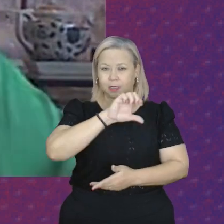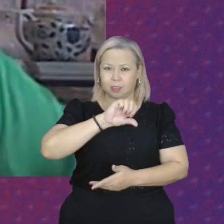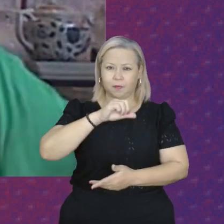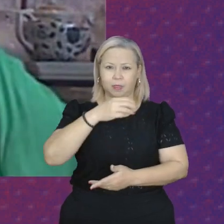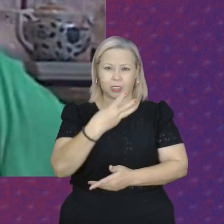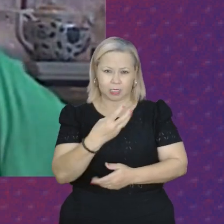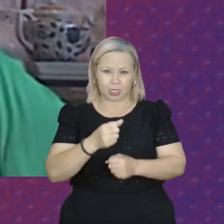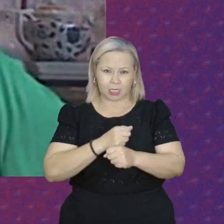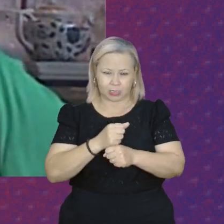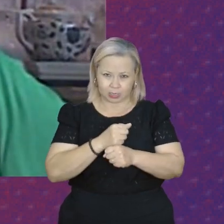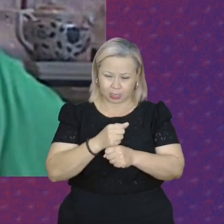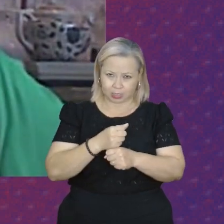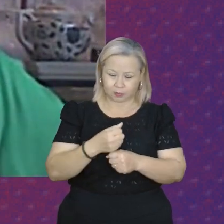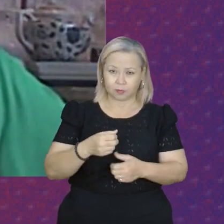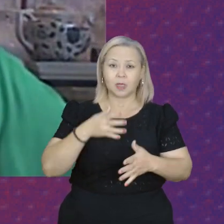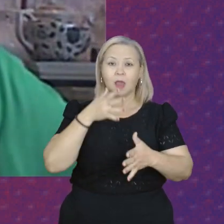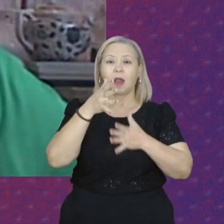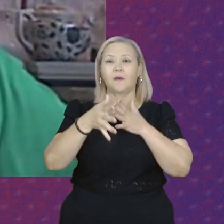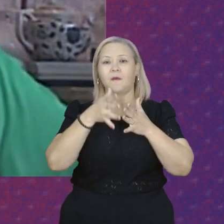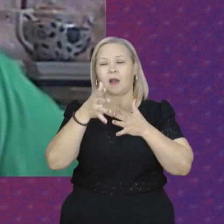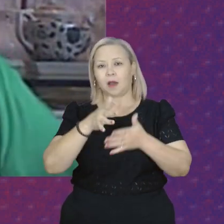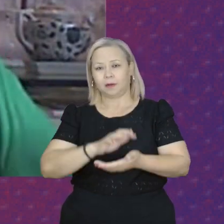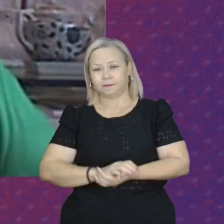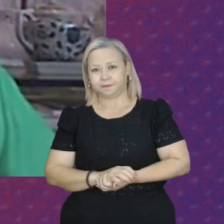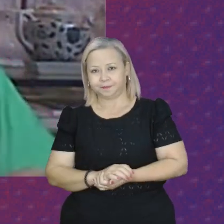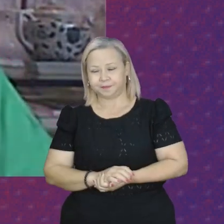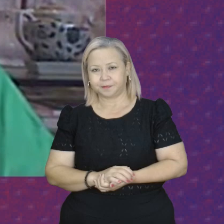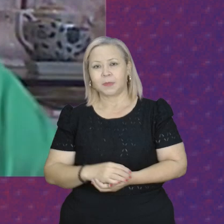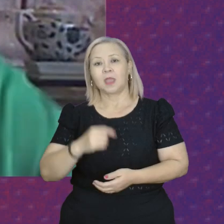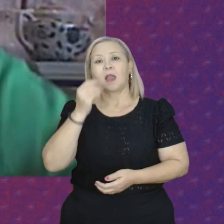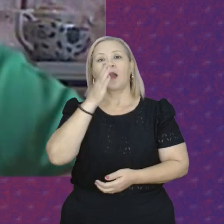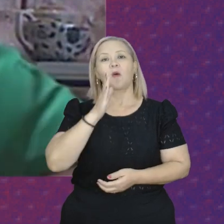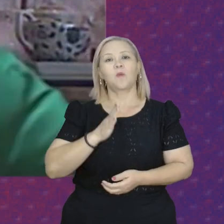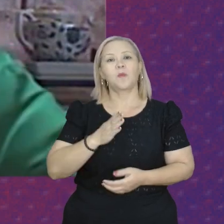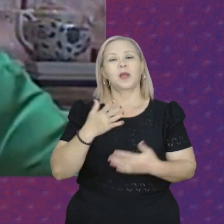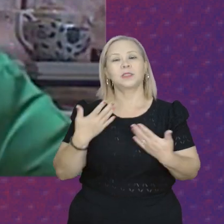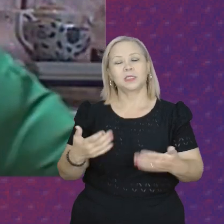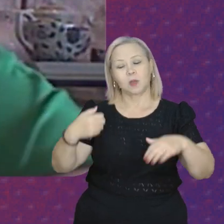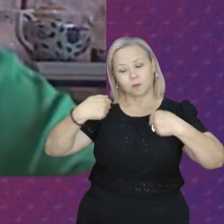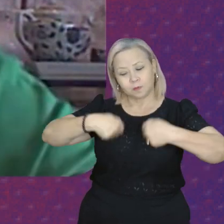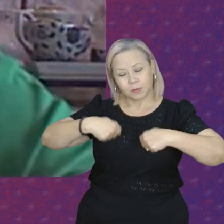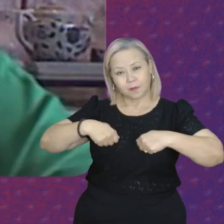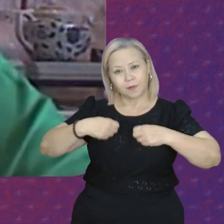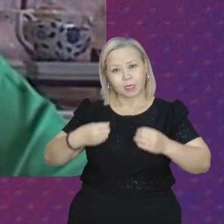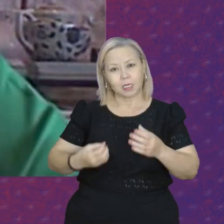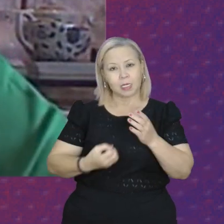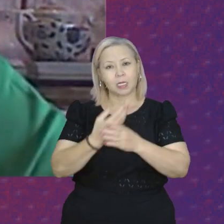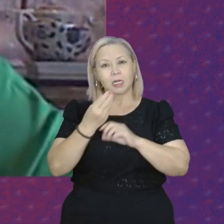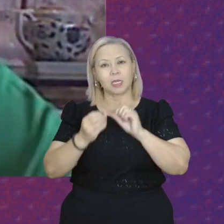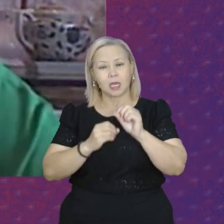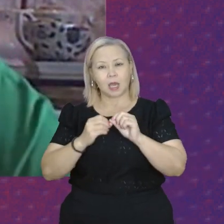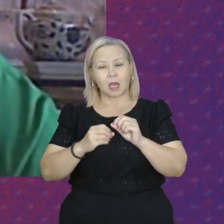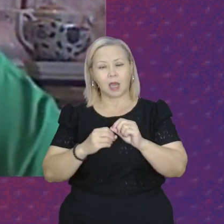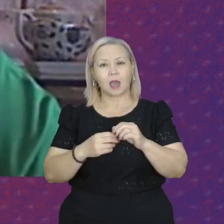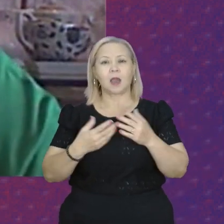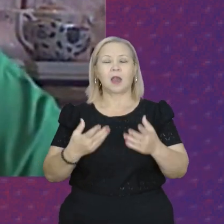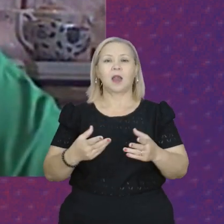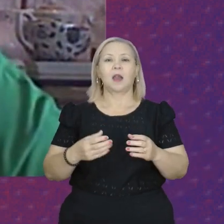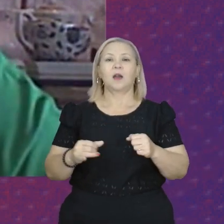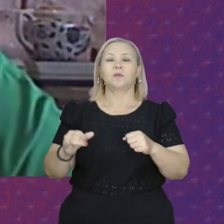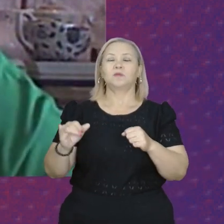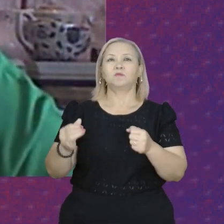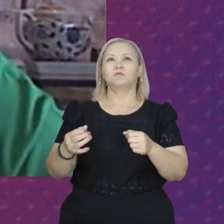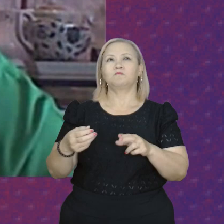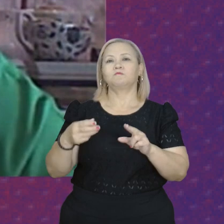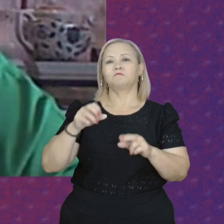93, ela diz o seguinte, que o Brasil deveria criar um sistema descentralizado